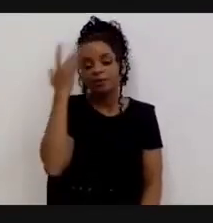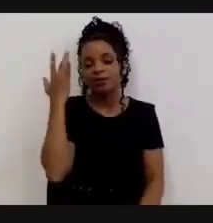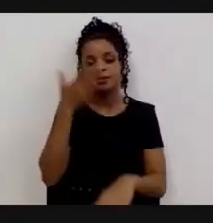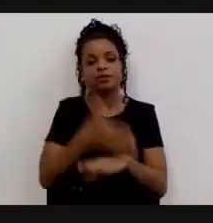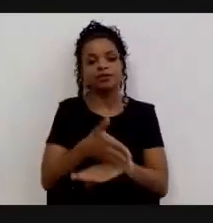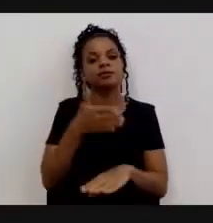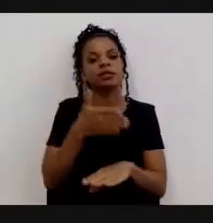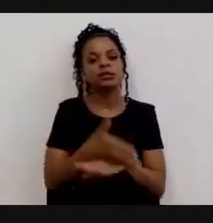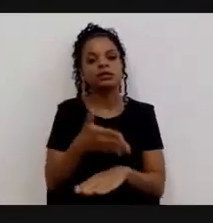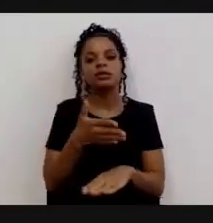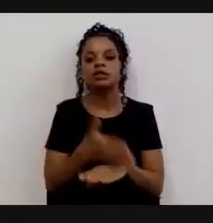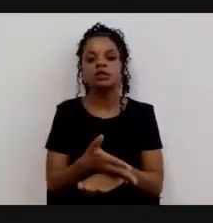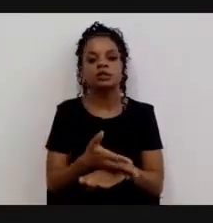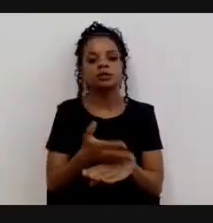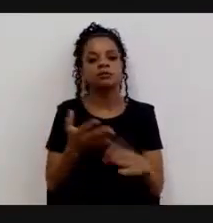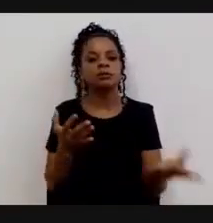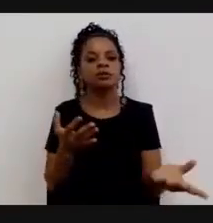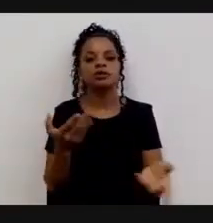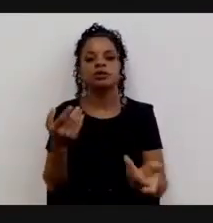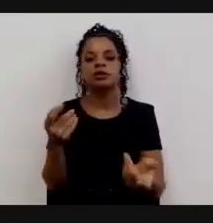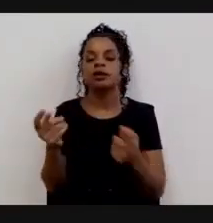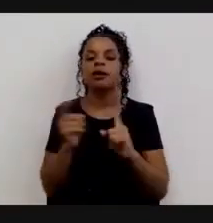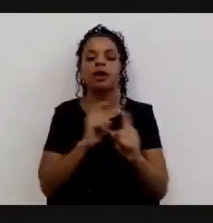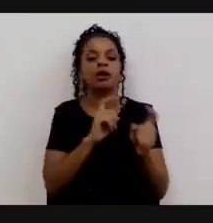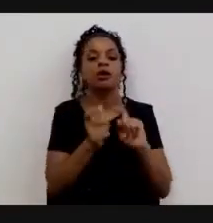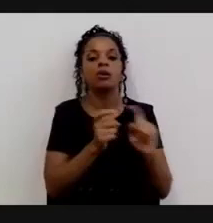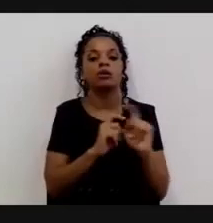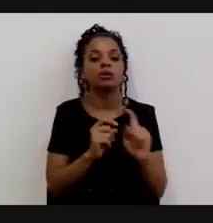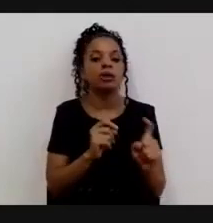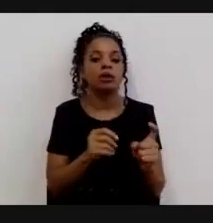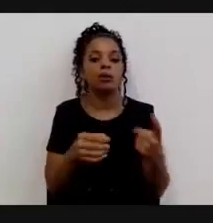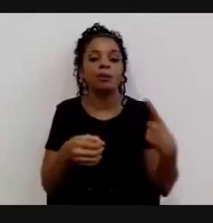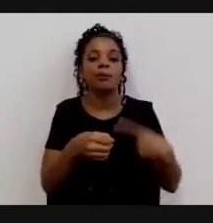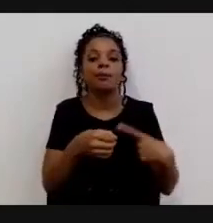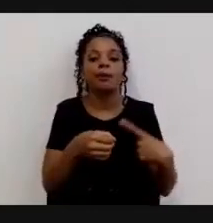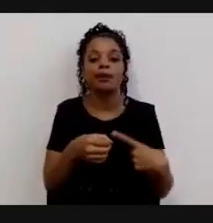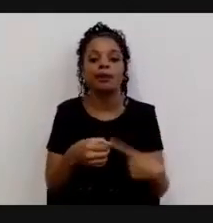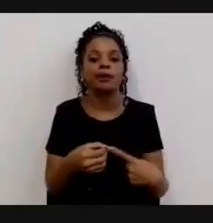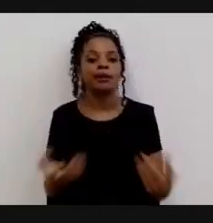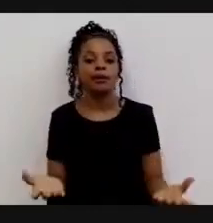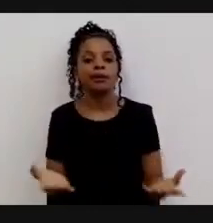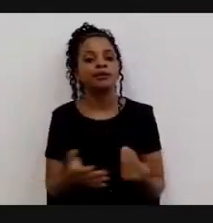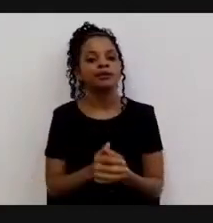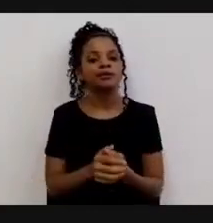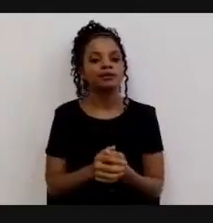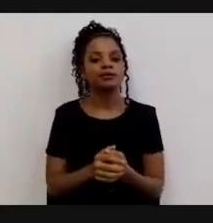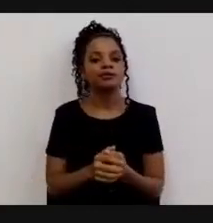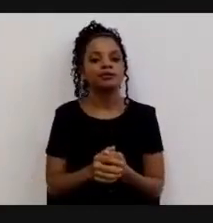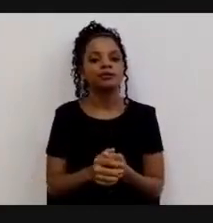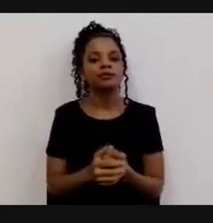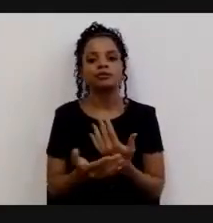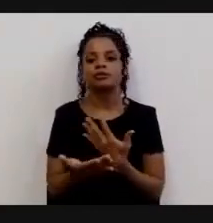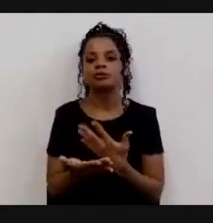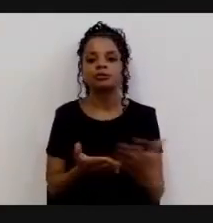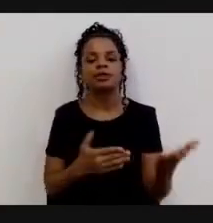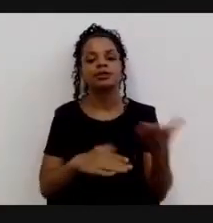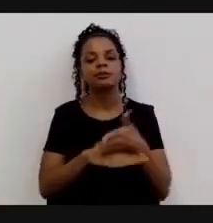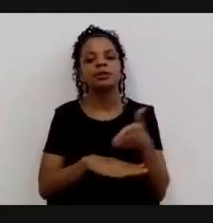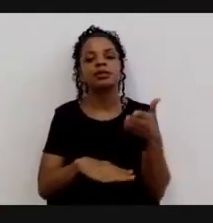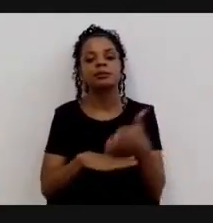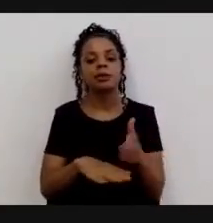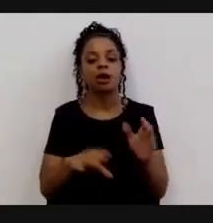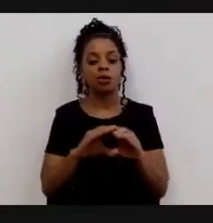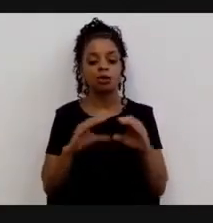agora de associação de bairro, que não fazia nada assim de vida ativa, de política, né? Participa dos conselhos da